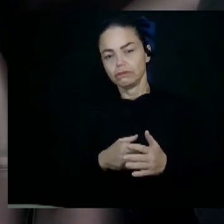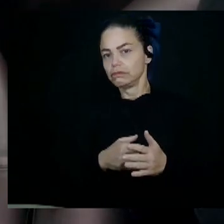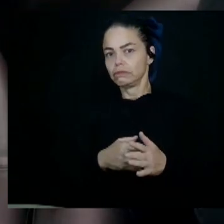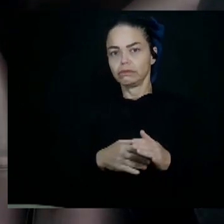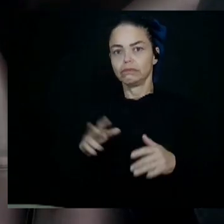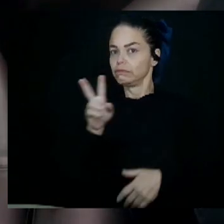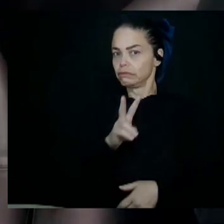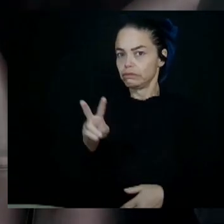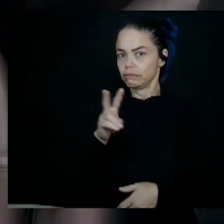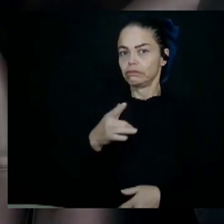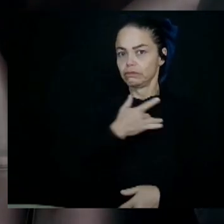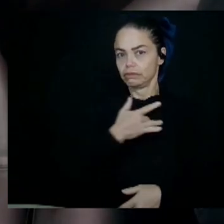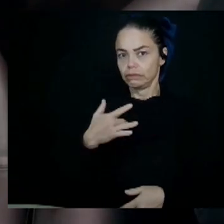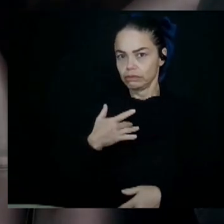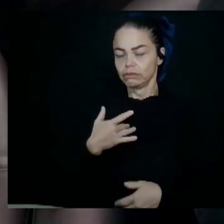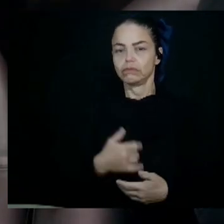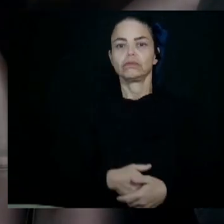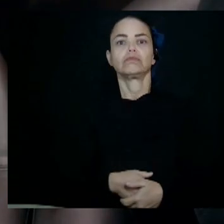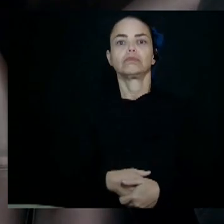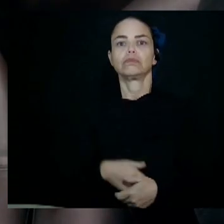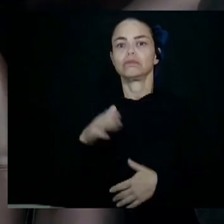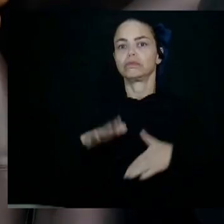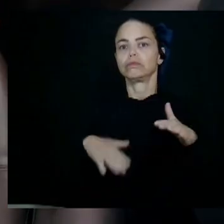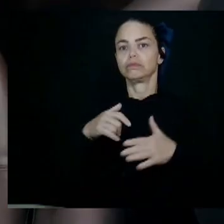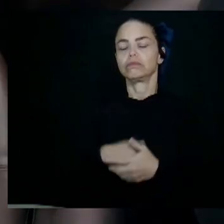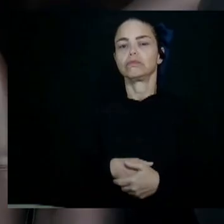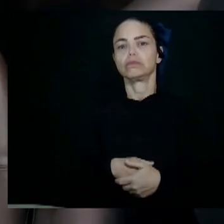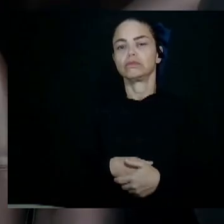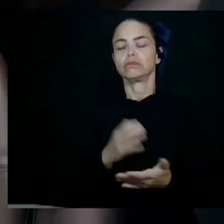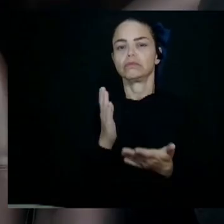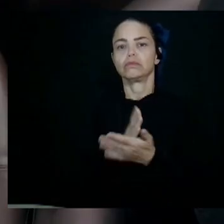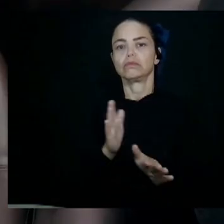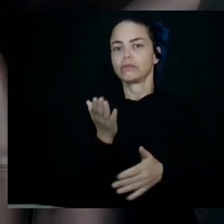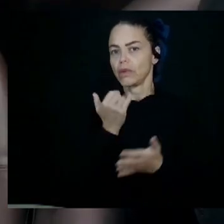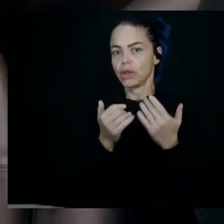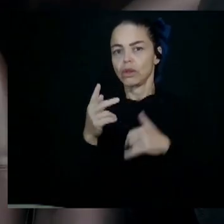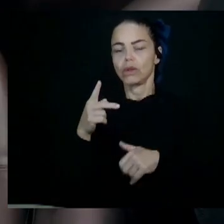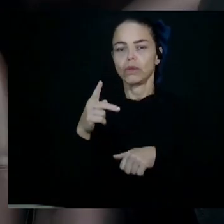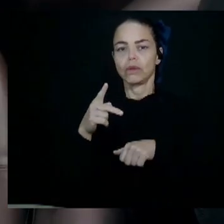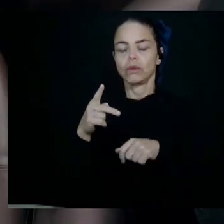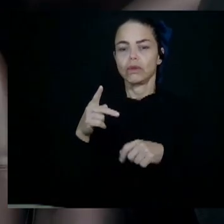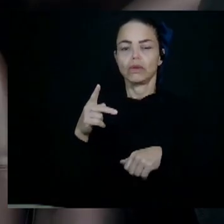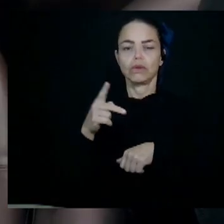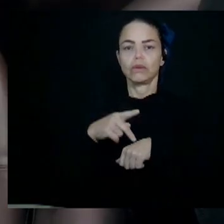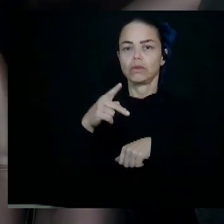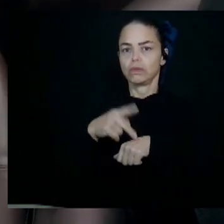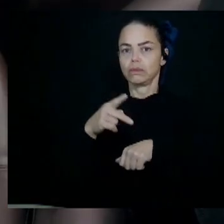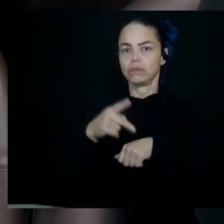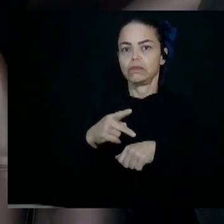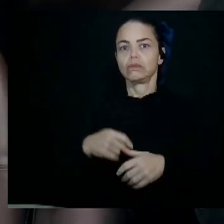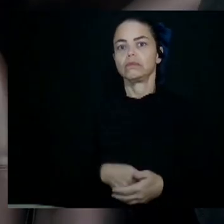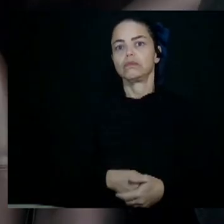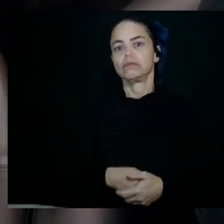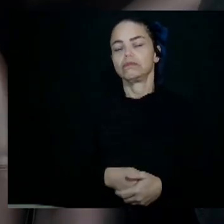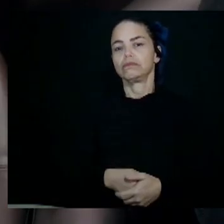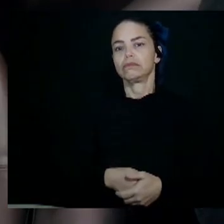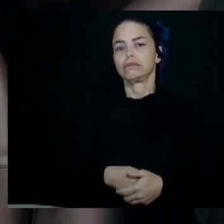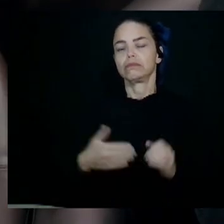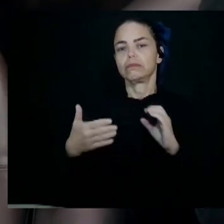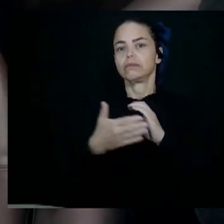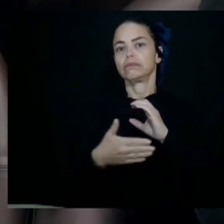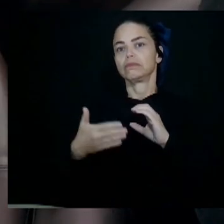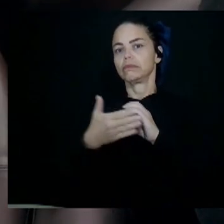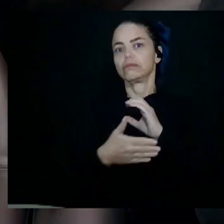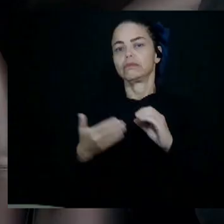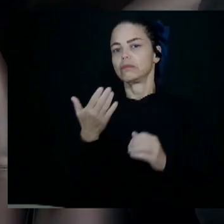saudável. Então, às vezes a pessoa para de consumir proteína animal, mas a base da dieta dela é carboidrato simples. Ela come arroz